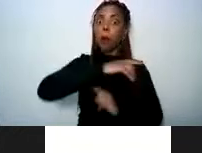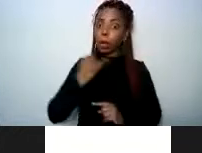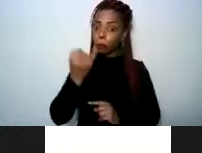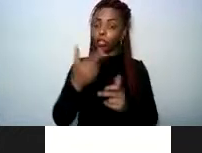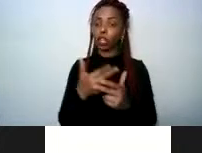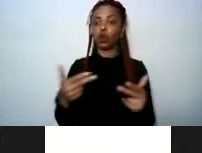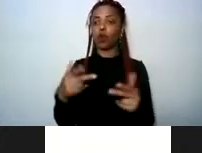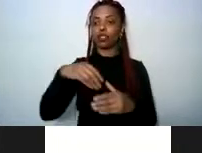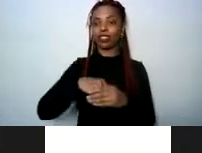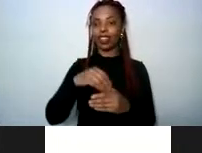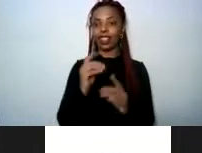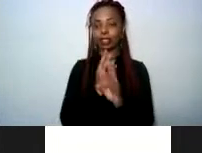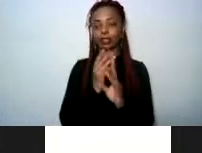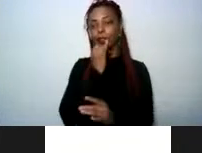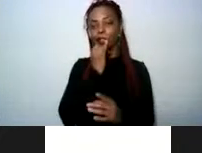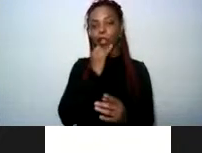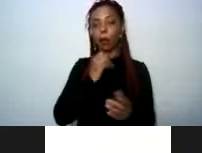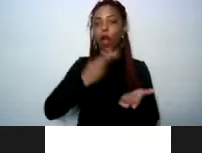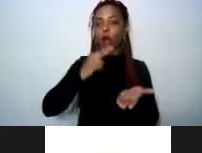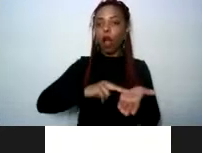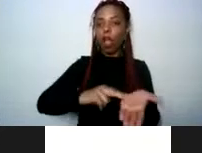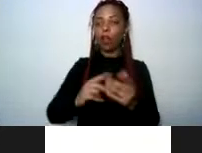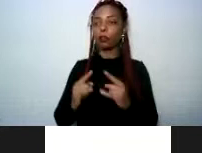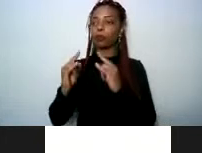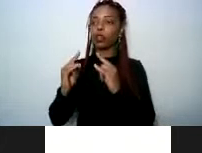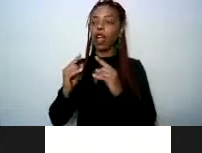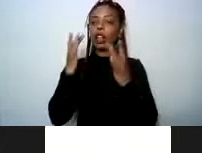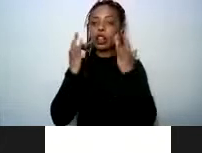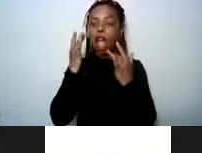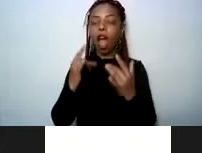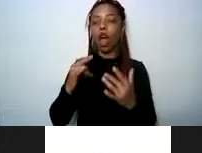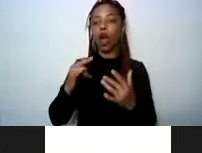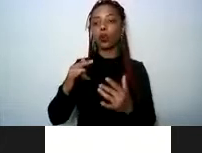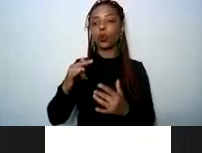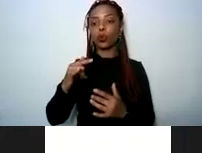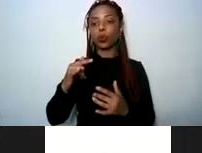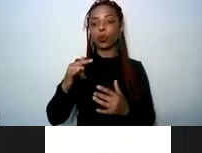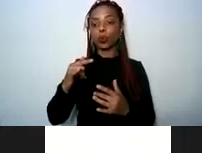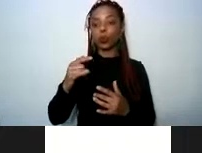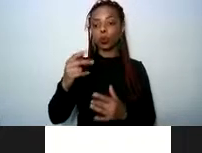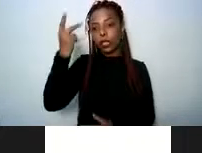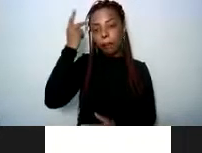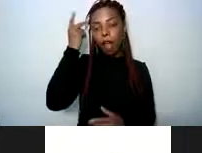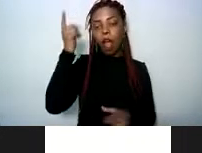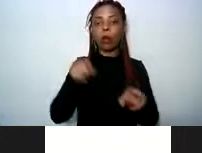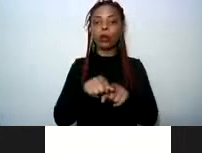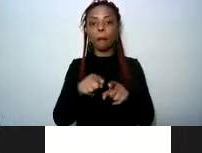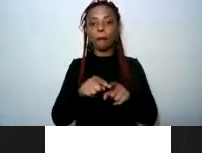como os Correios, o Teatro Municipal, o Valdangabaú, né, que atualmente sofreu